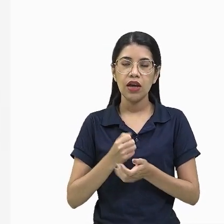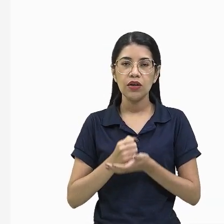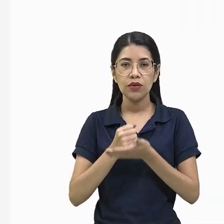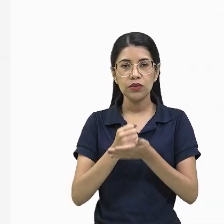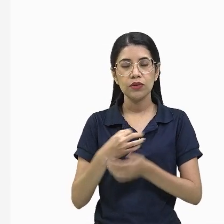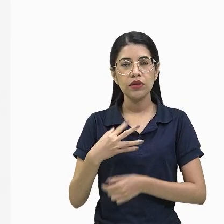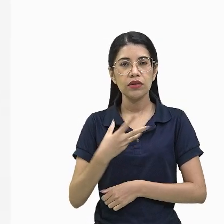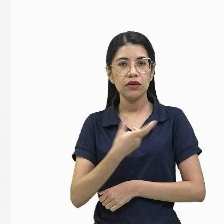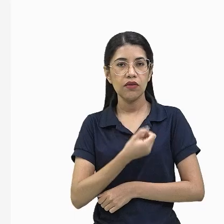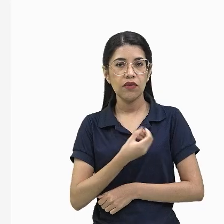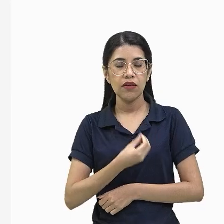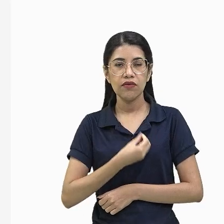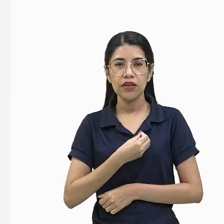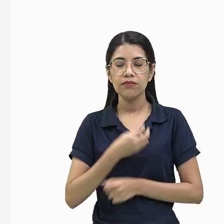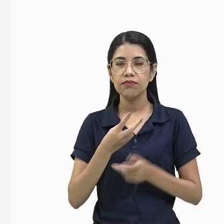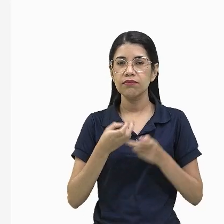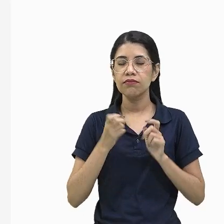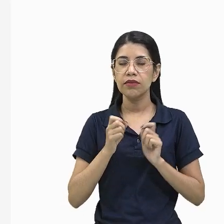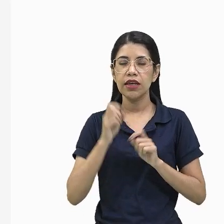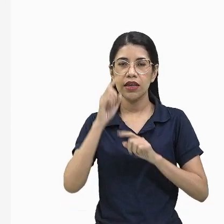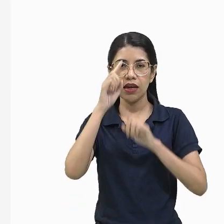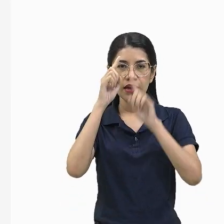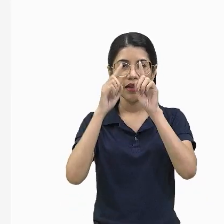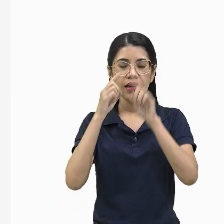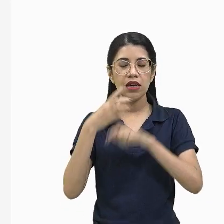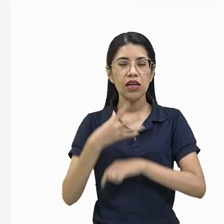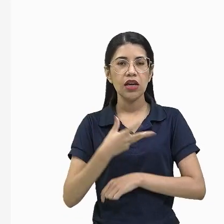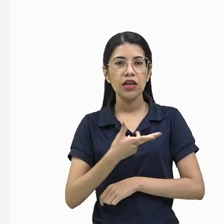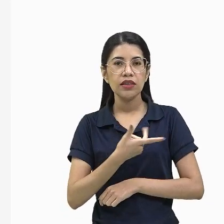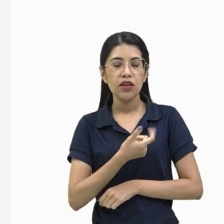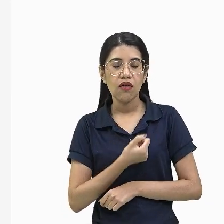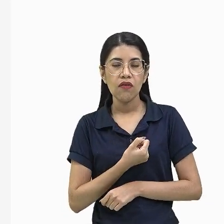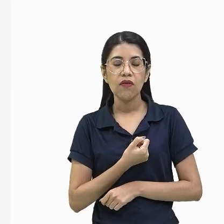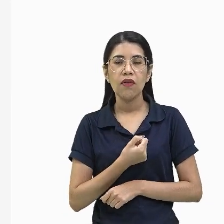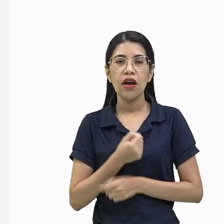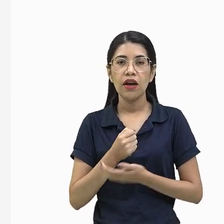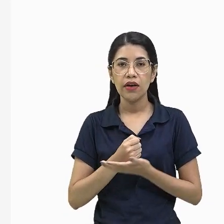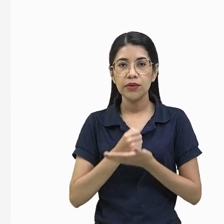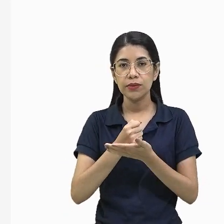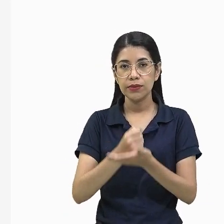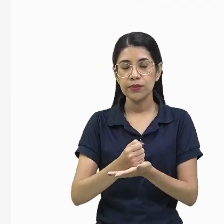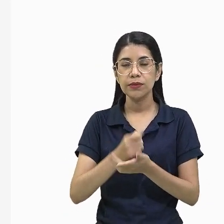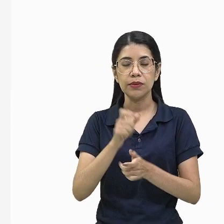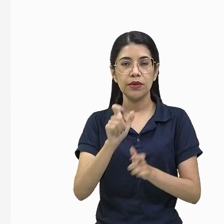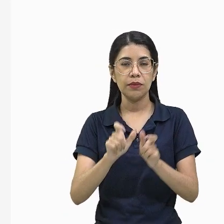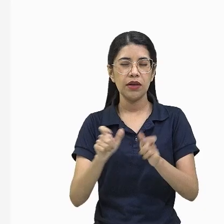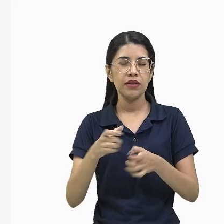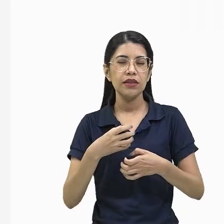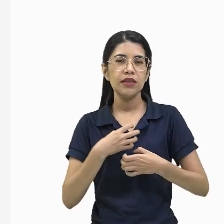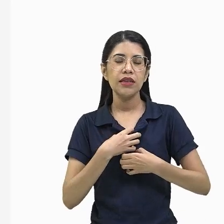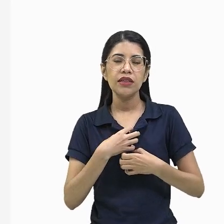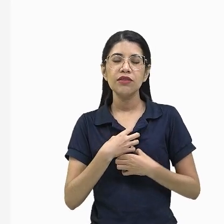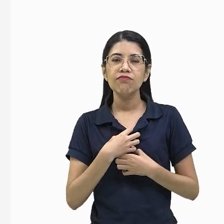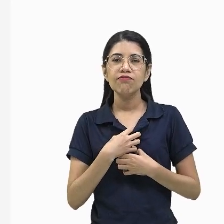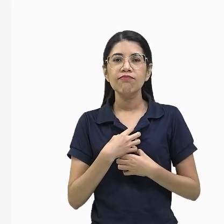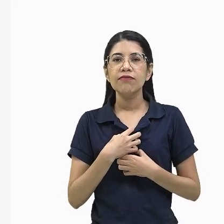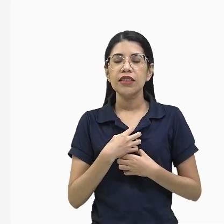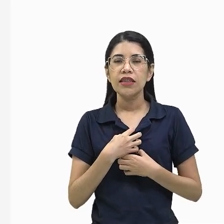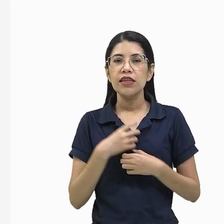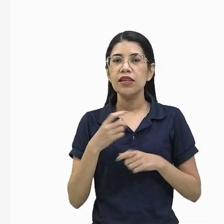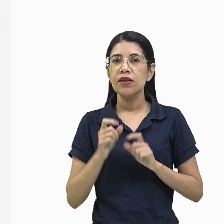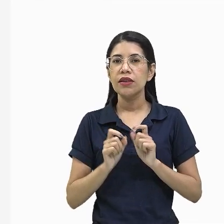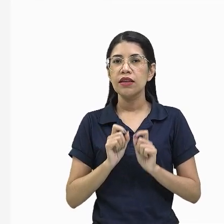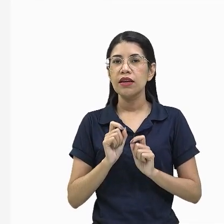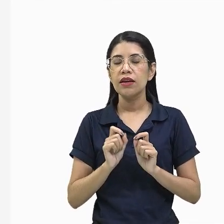de salvar, ajudar outra pessoa, traz aquela sensação, aquele sentido, gera um efeito de sentido